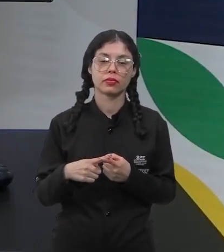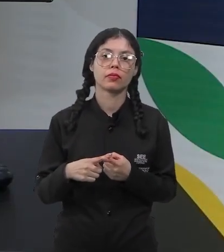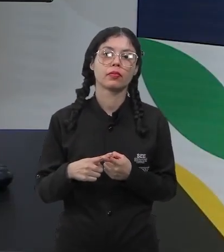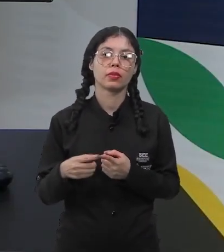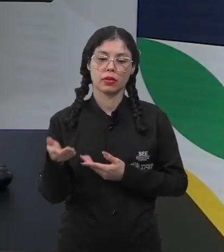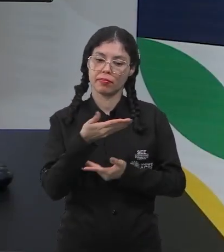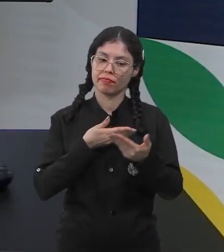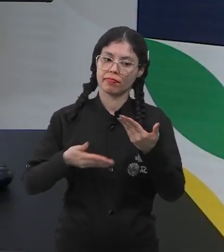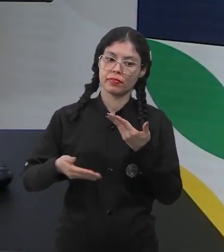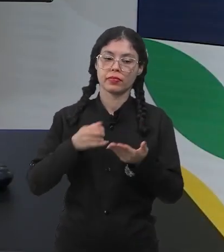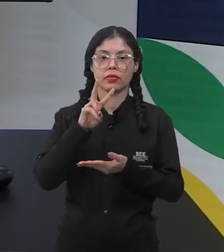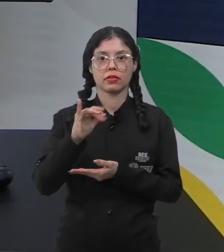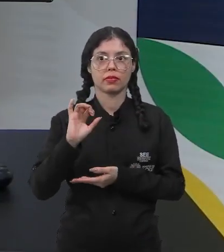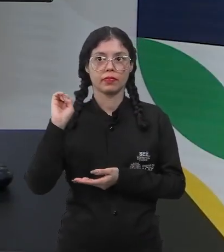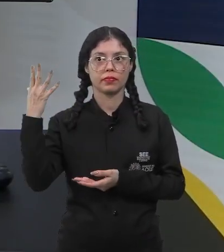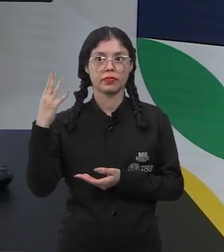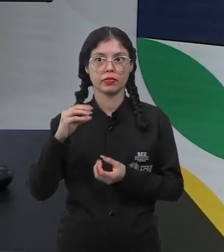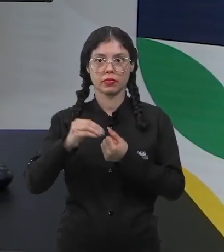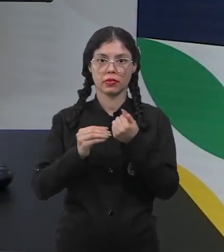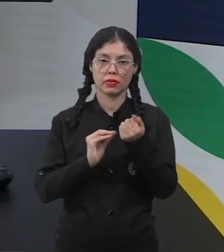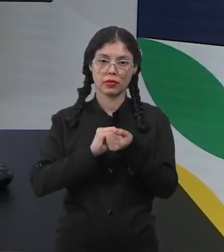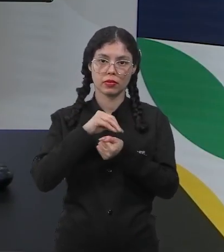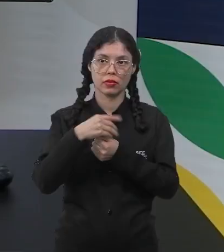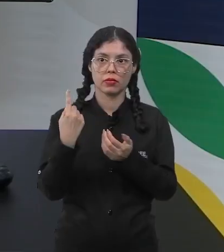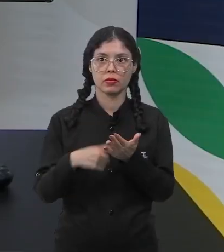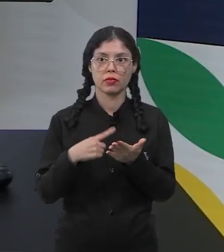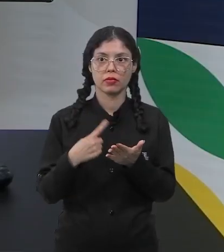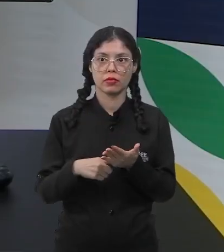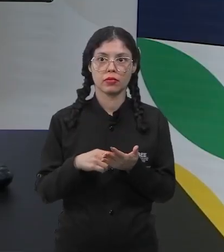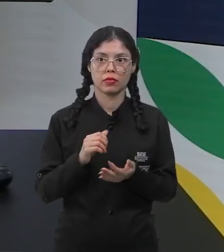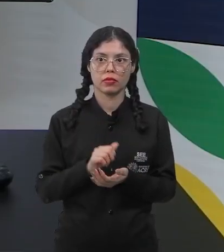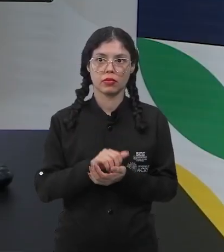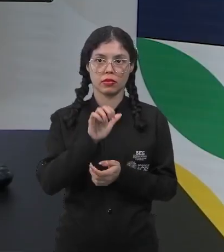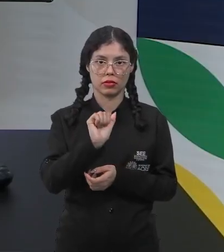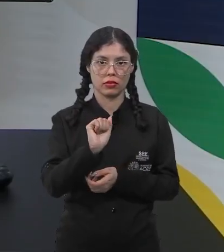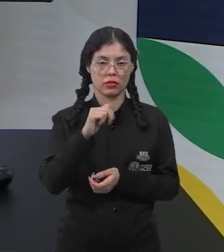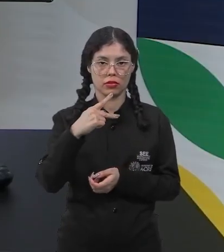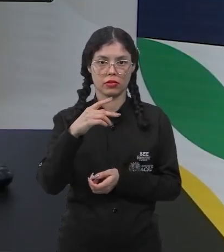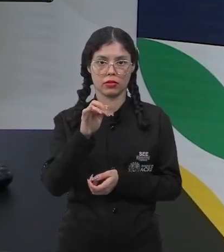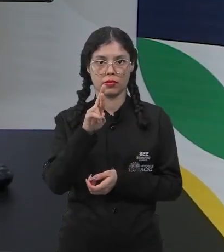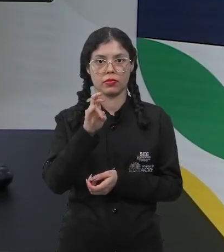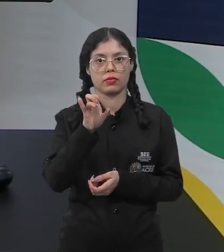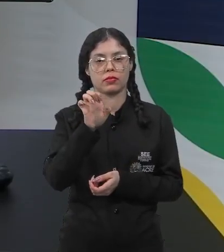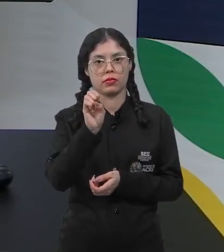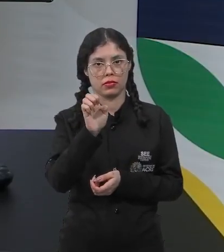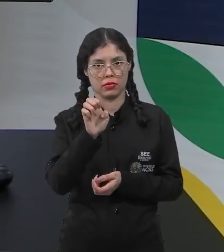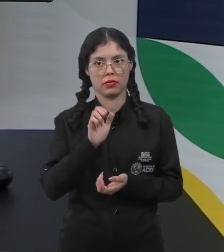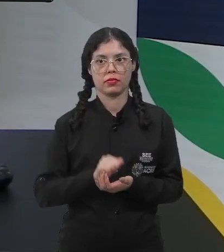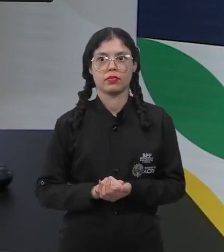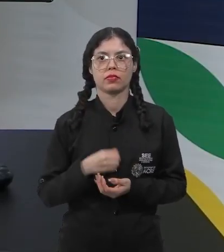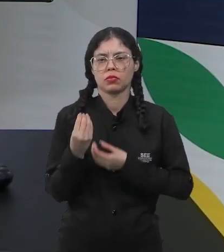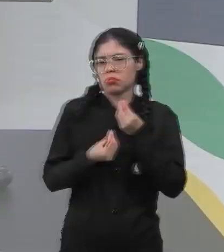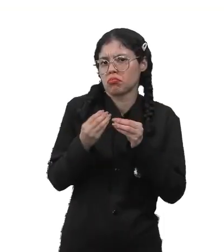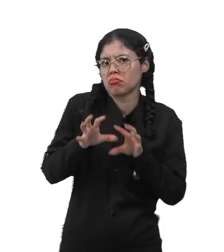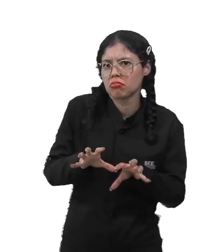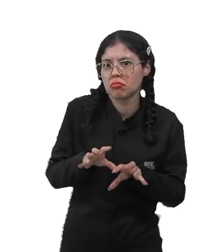de interação que vai acontecer entre moléculas consideradas apolares. Como